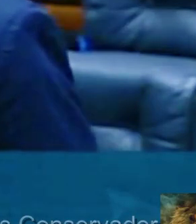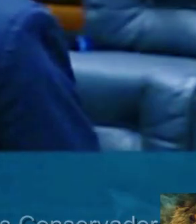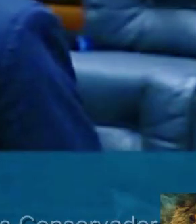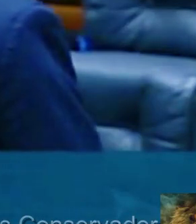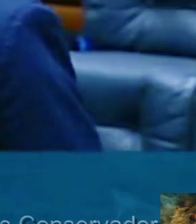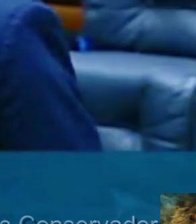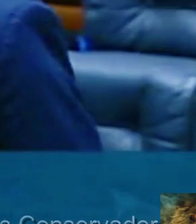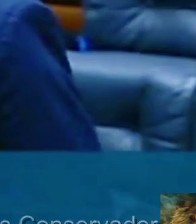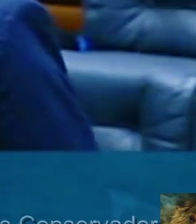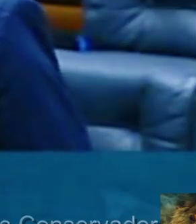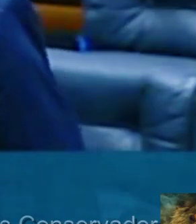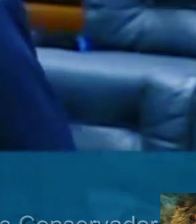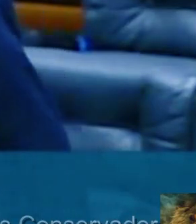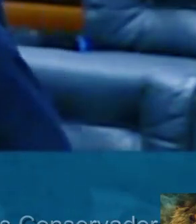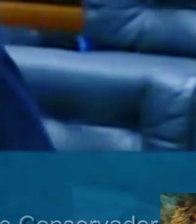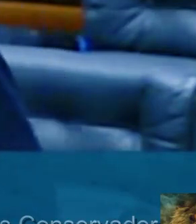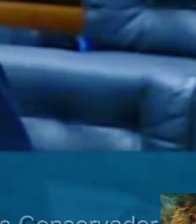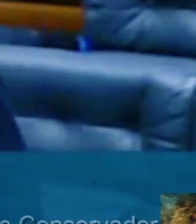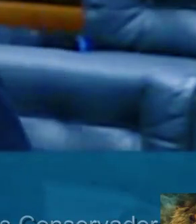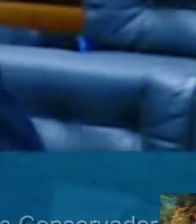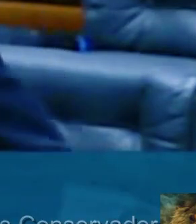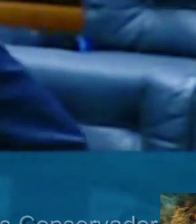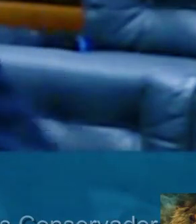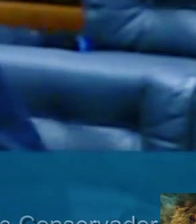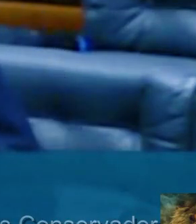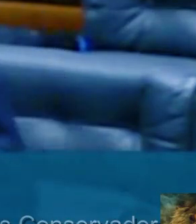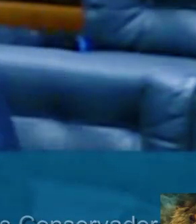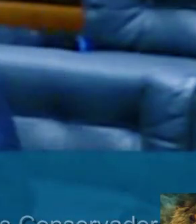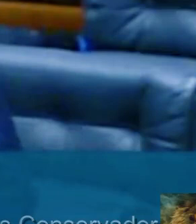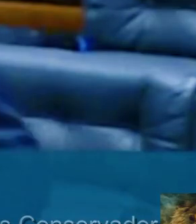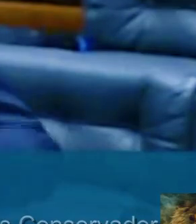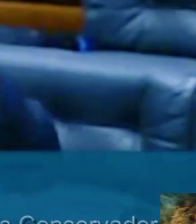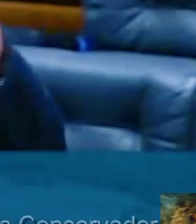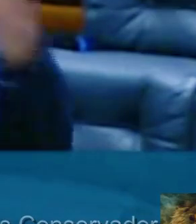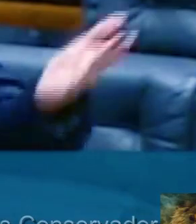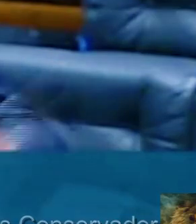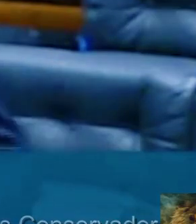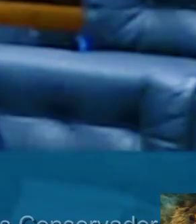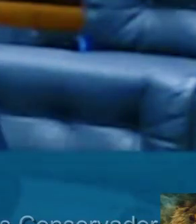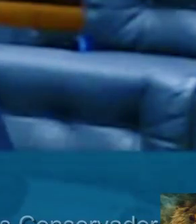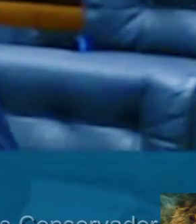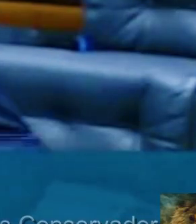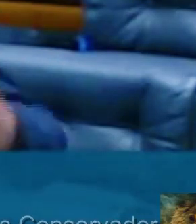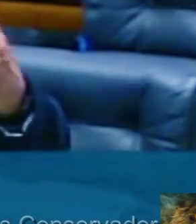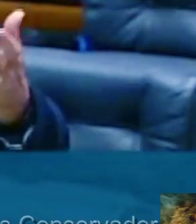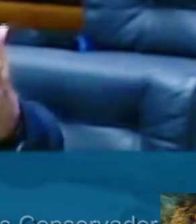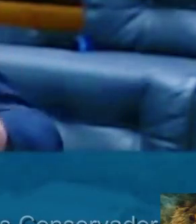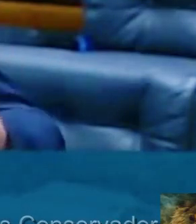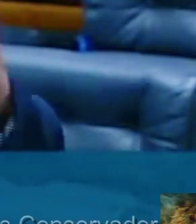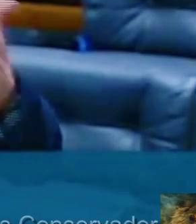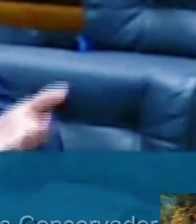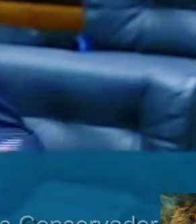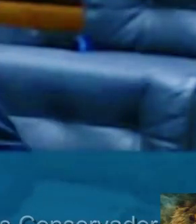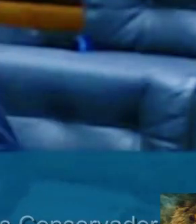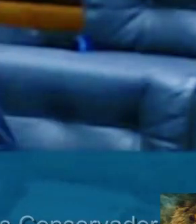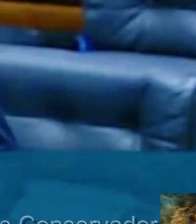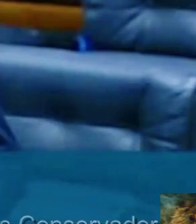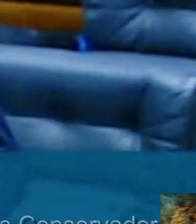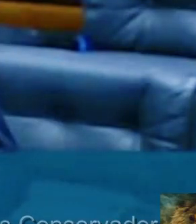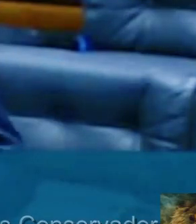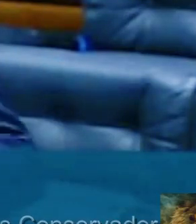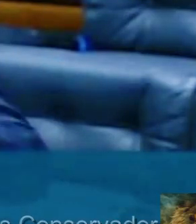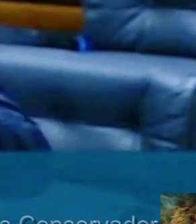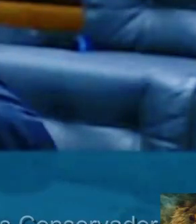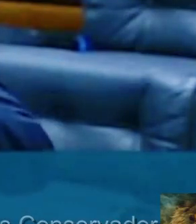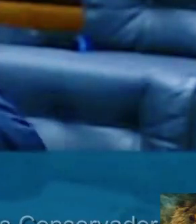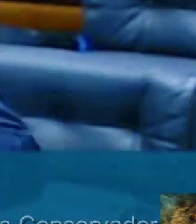posso buscar solução para a questão salarial das Forças Armadas que eu votaria contra vocês. Eu vou votar favoravelmente a